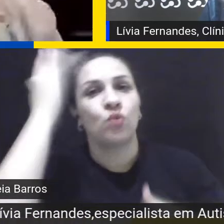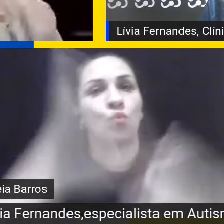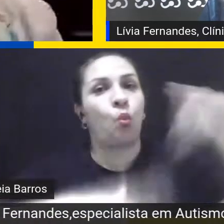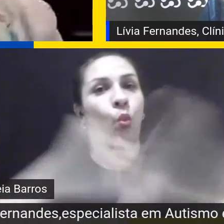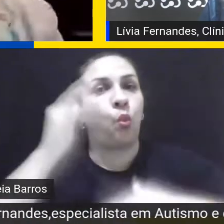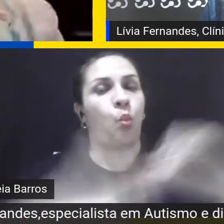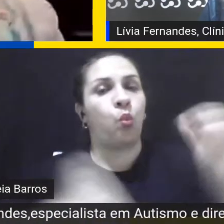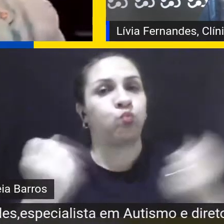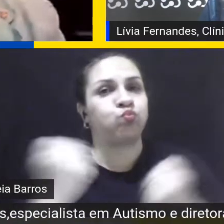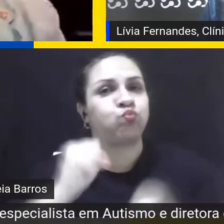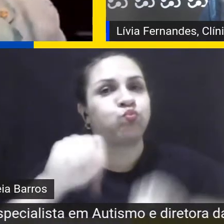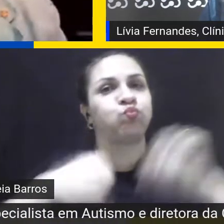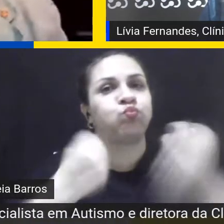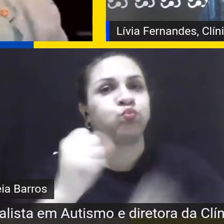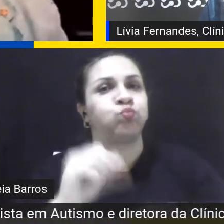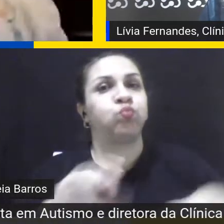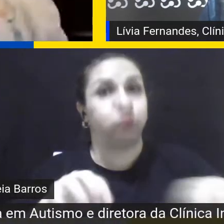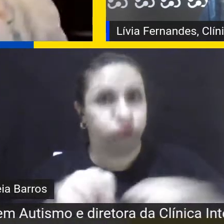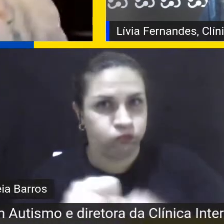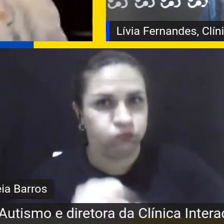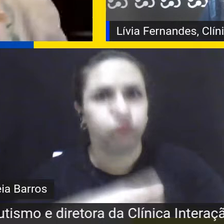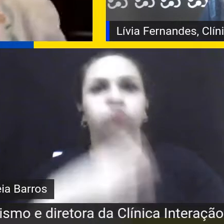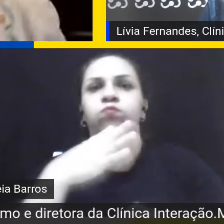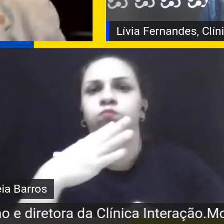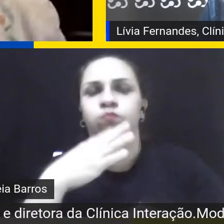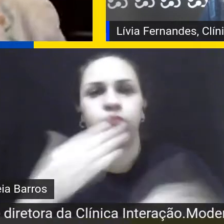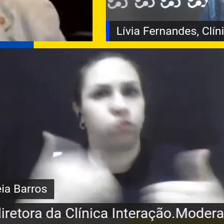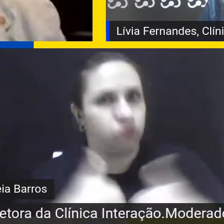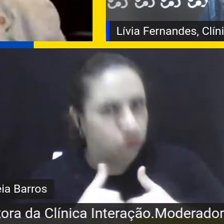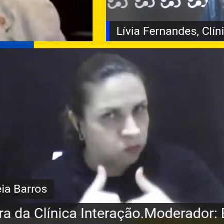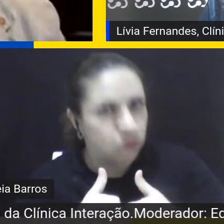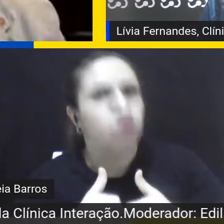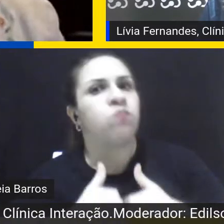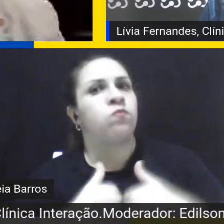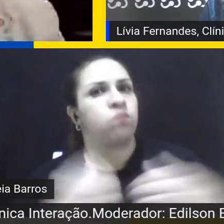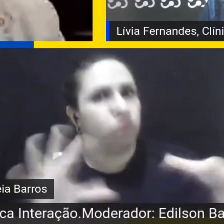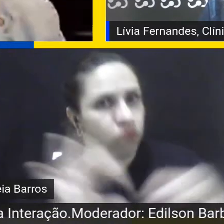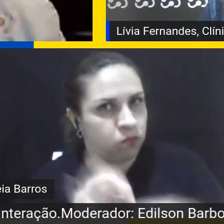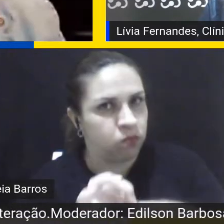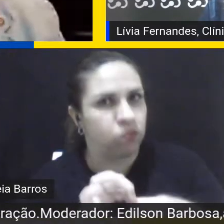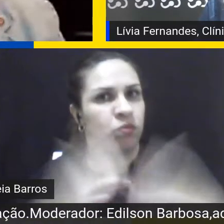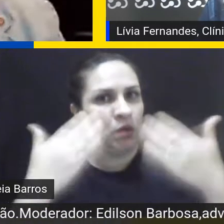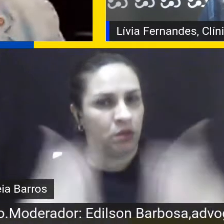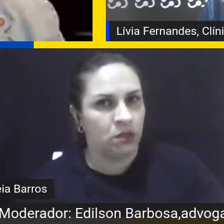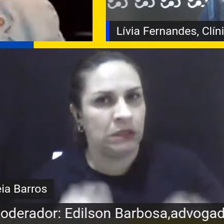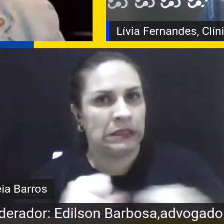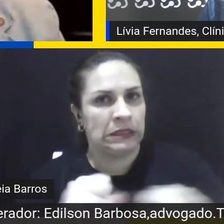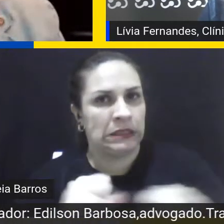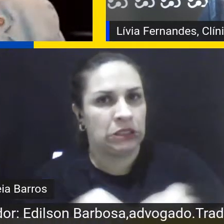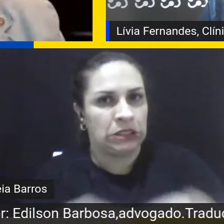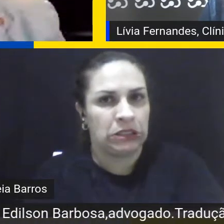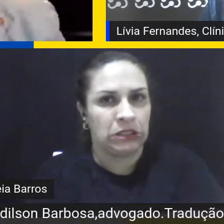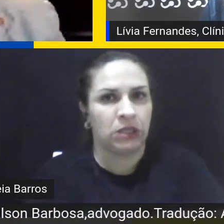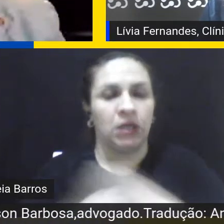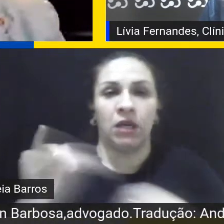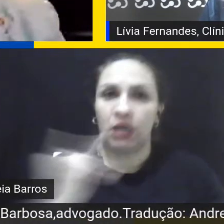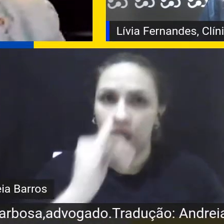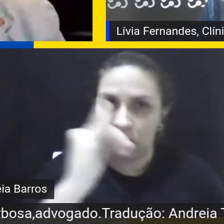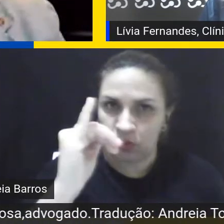ocupacional que tenha um curso em integração sensorial. O importante